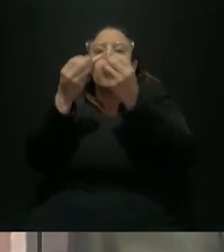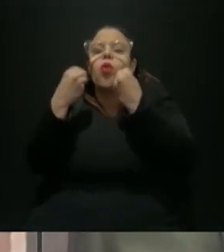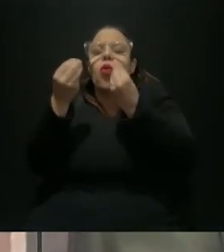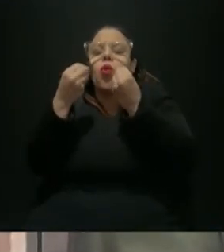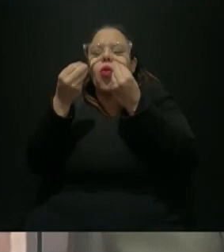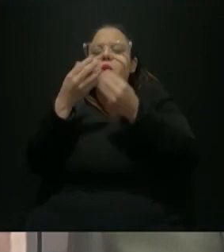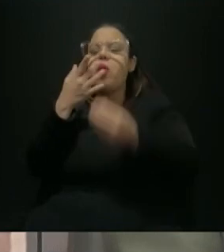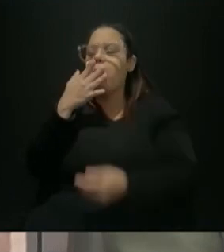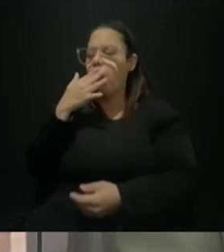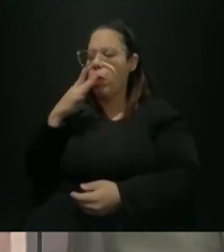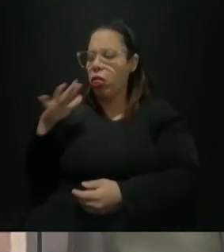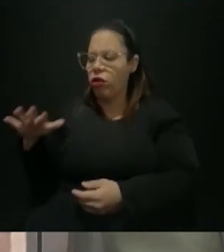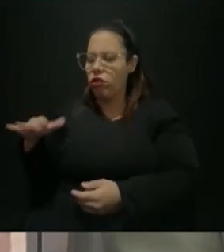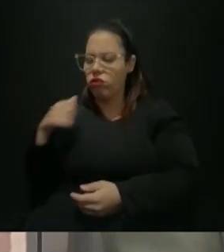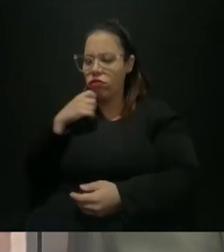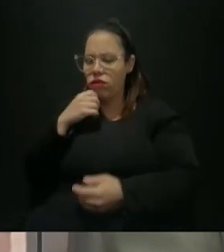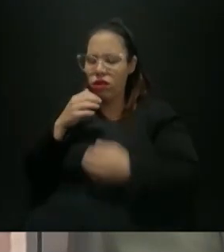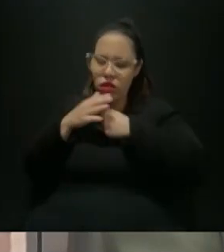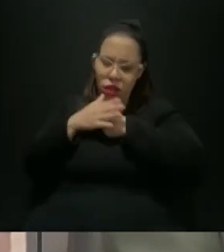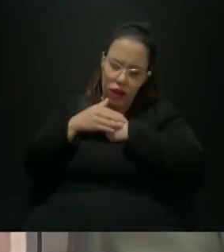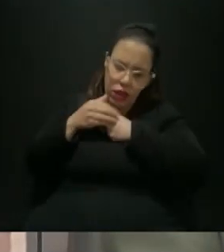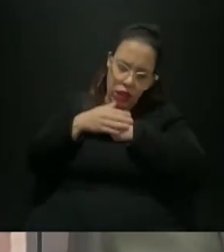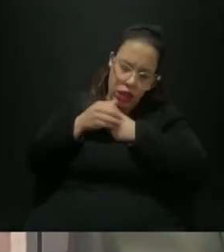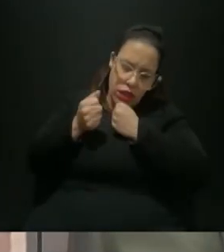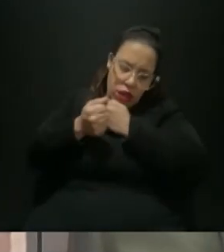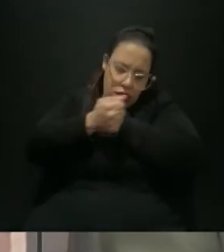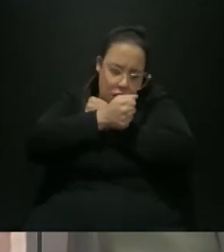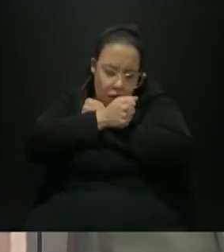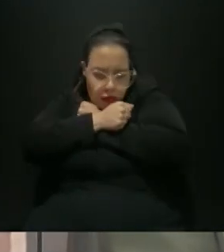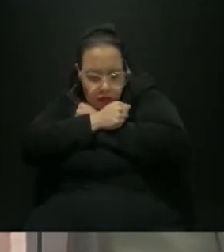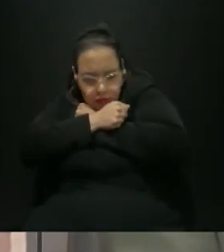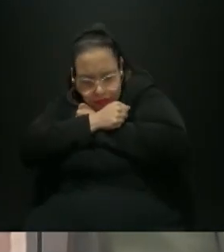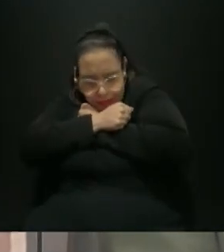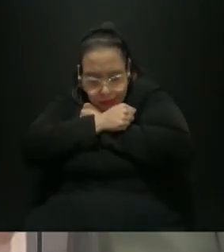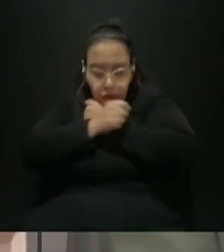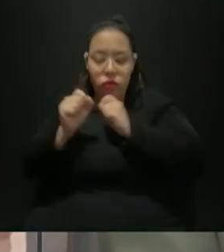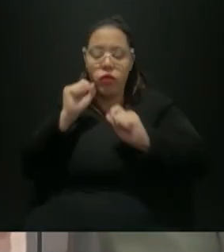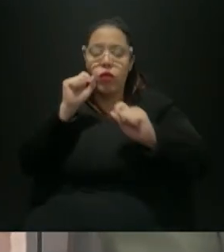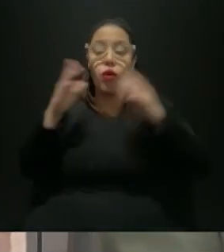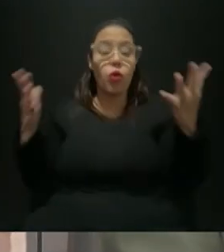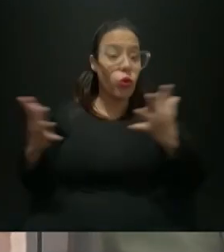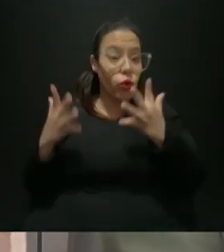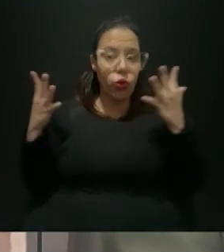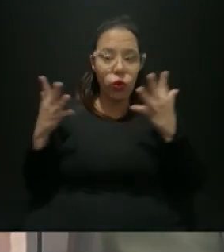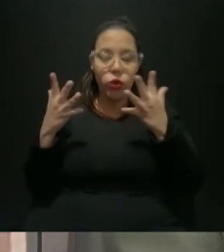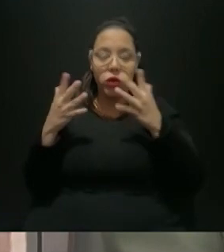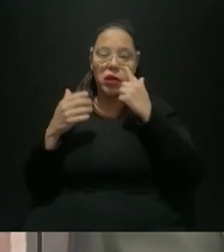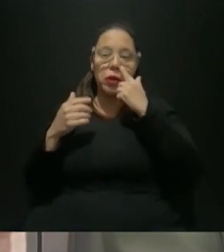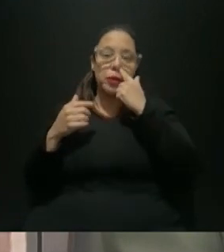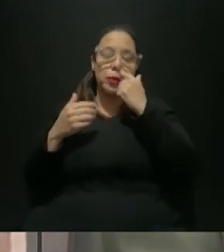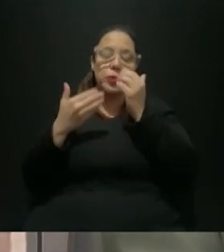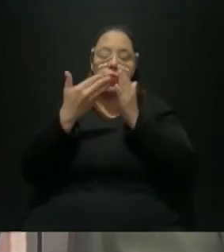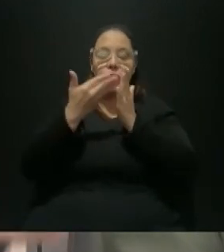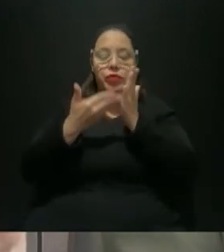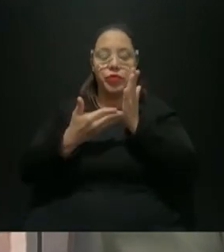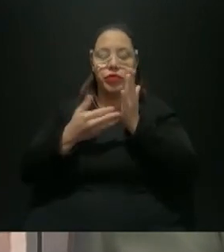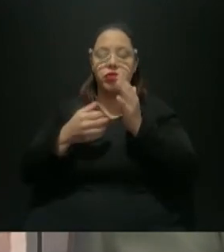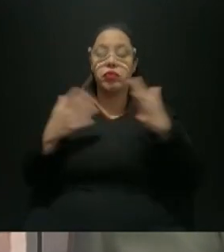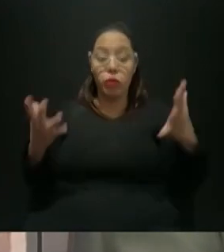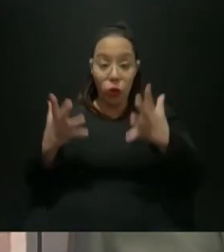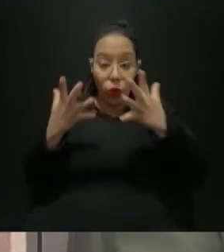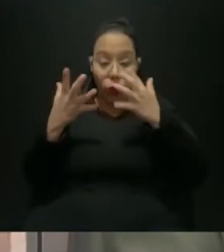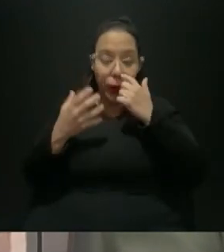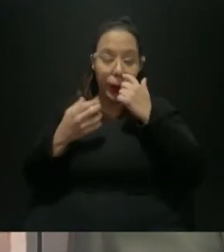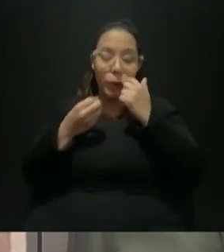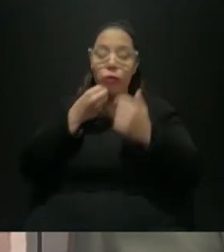teve afeto, teve carinho? Como foram os estímulos que ela teve? Porque a gente está numa fase que esses estímulos podem ser tanto para o bem quanto para o